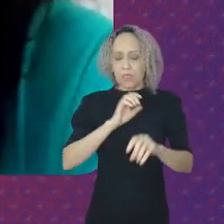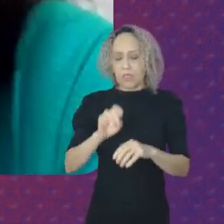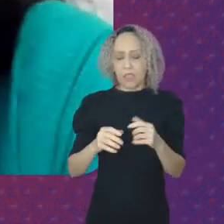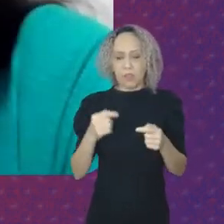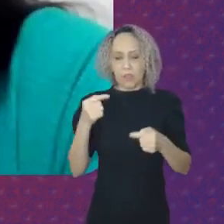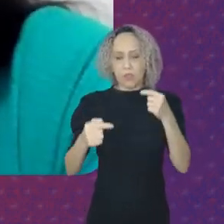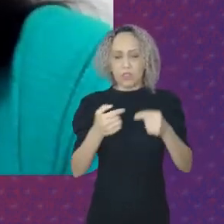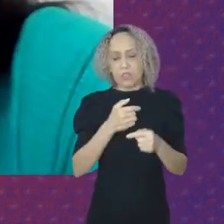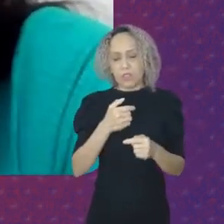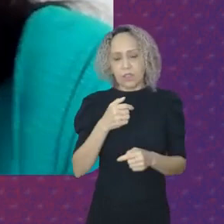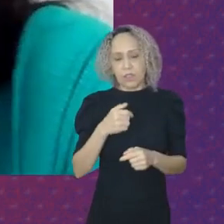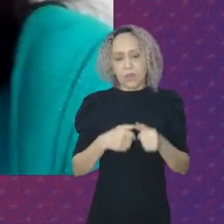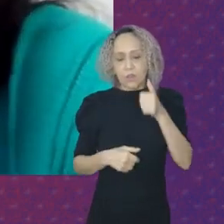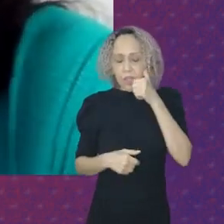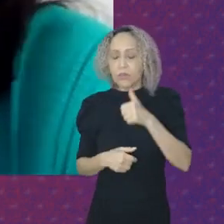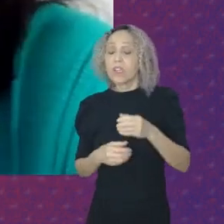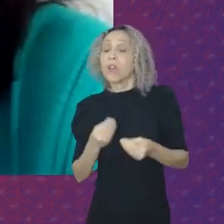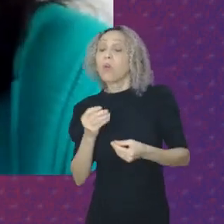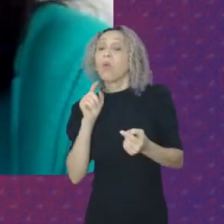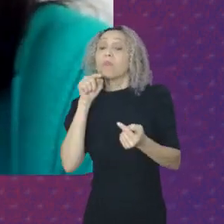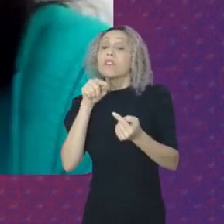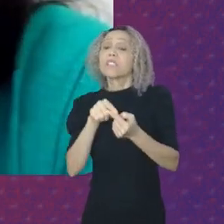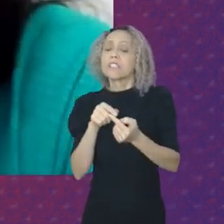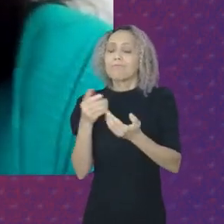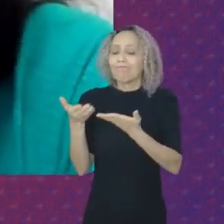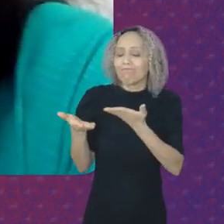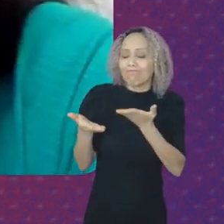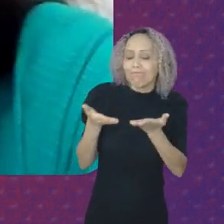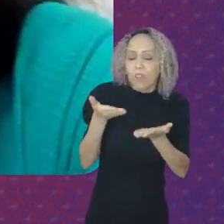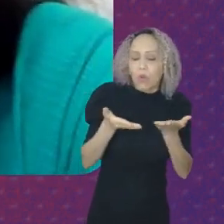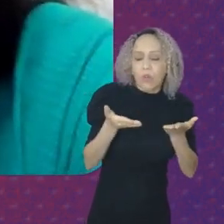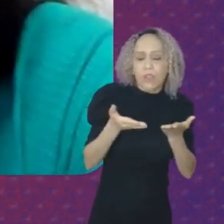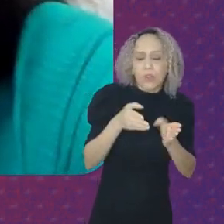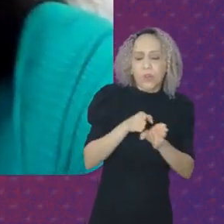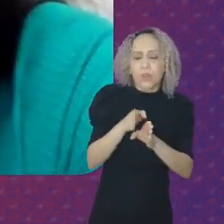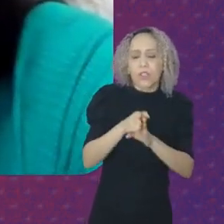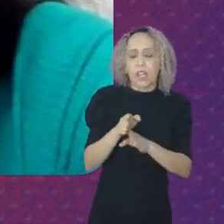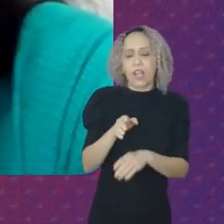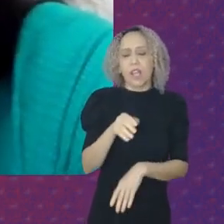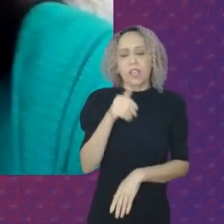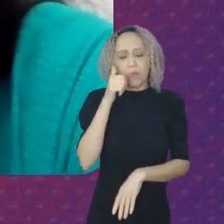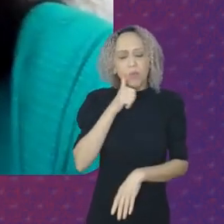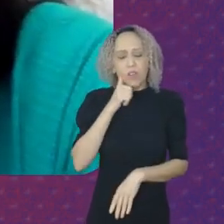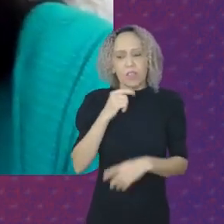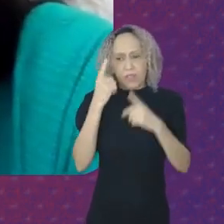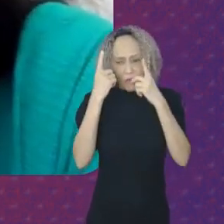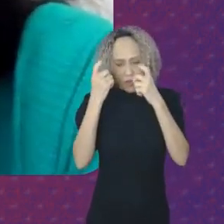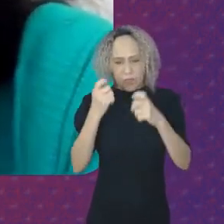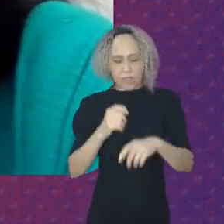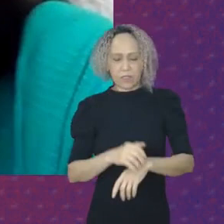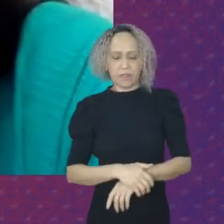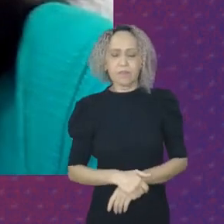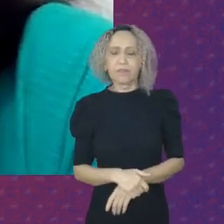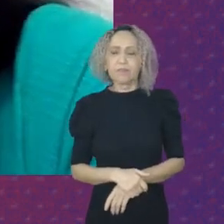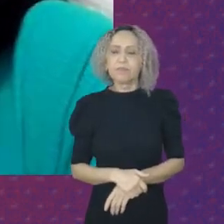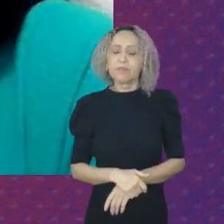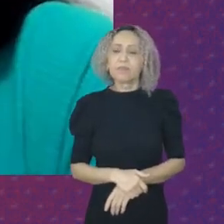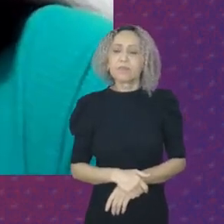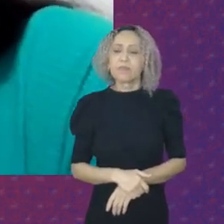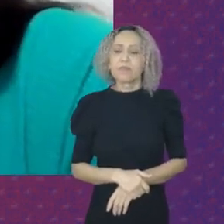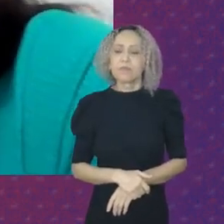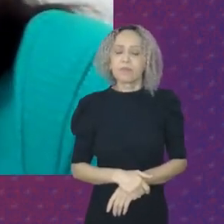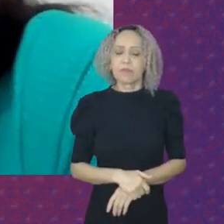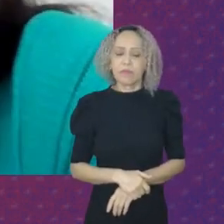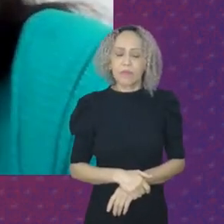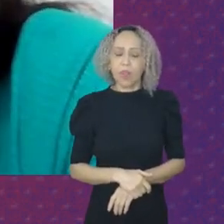de acolher e orientar mulheres vítimas de violência. E em novembro de 2005, surge a